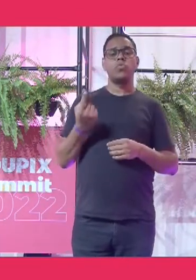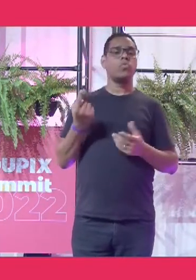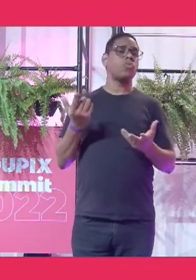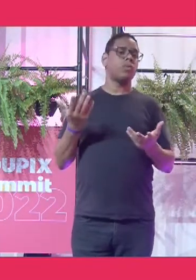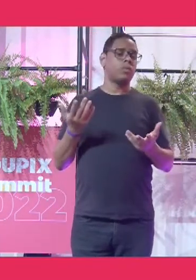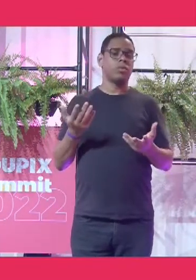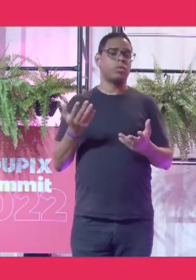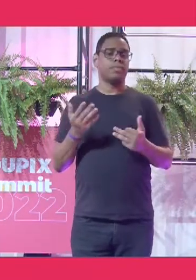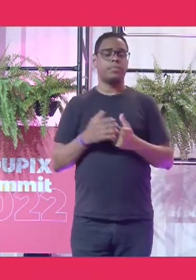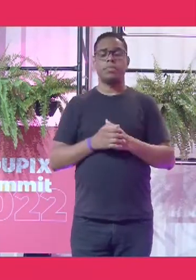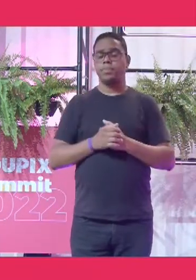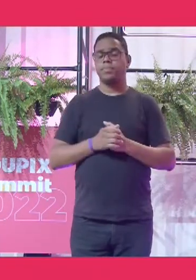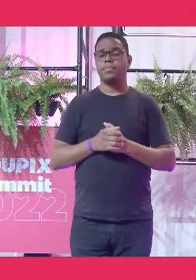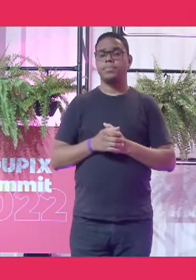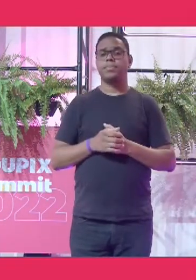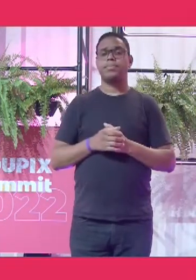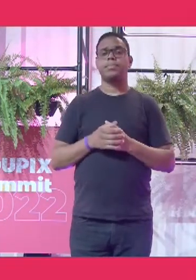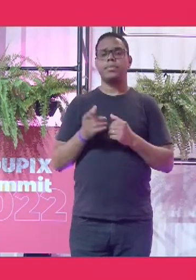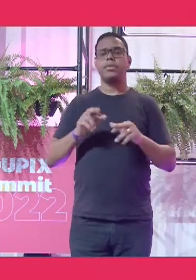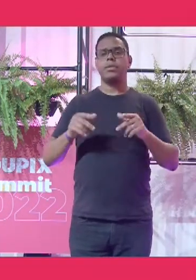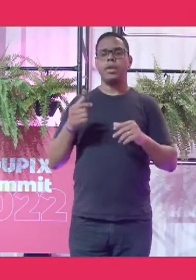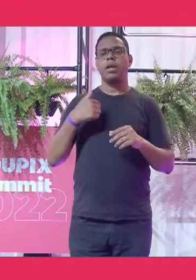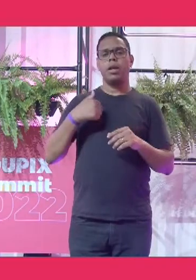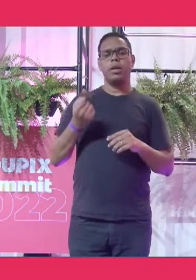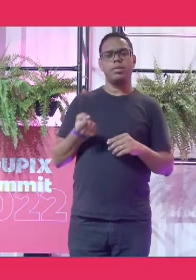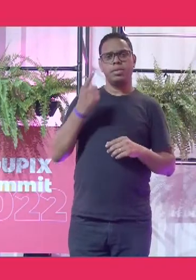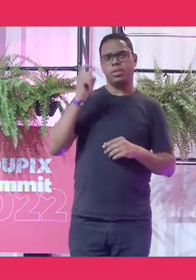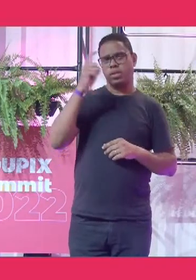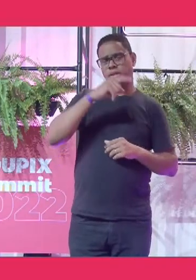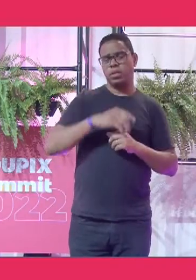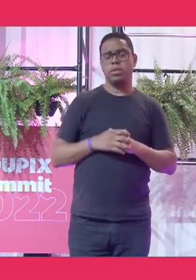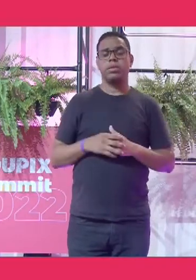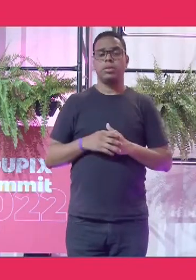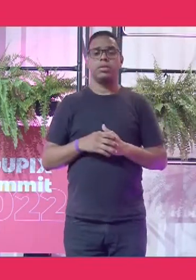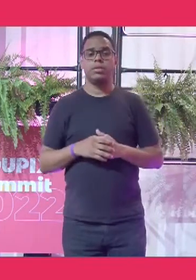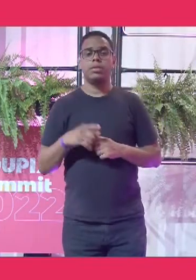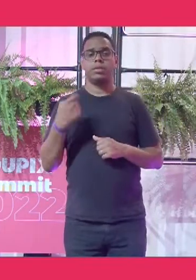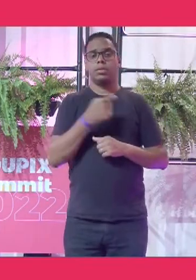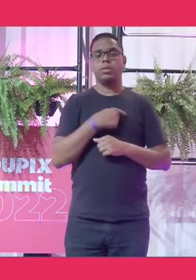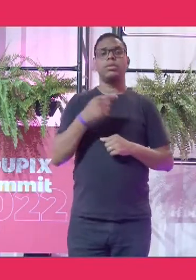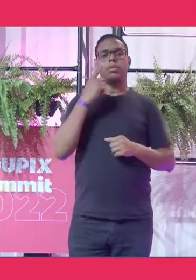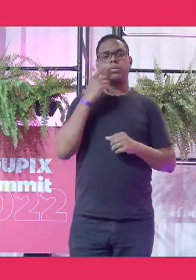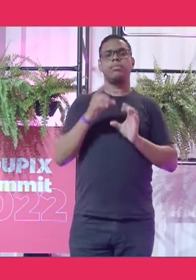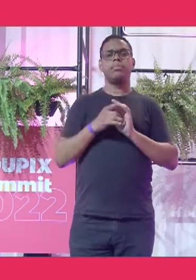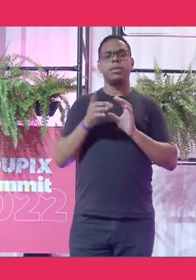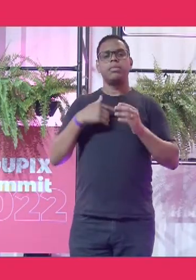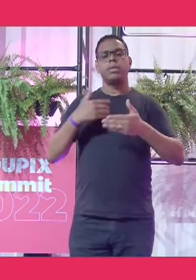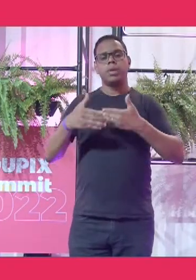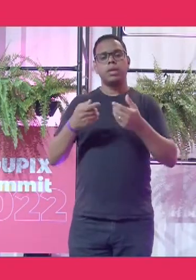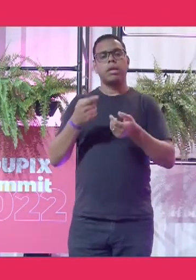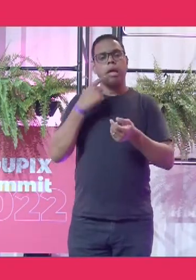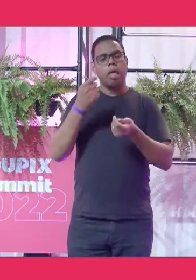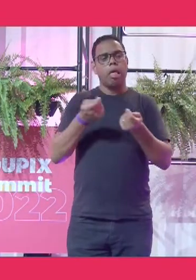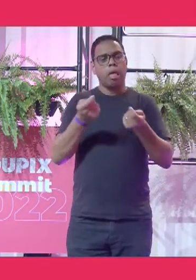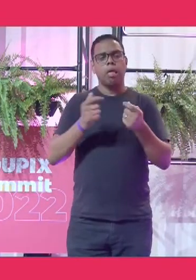figura que vai, é esse mistério, né? A gente tem que soltar um pouco esse controle